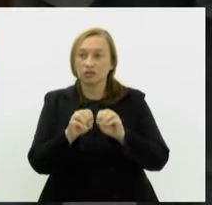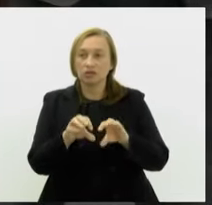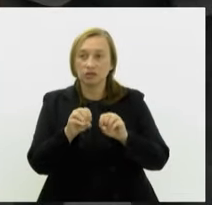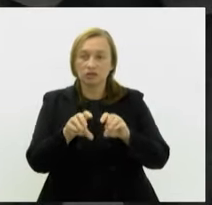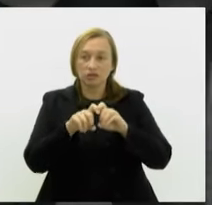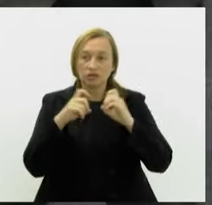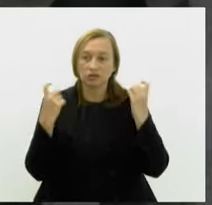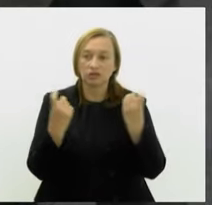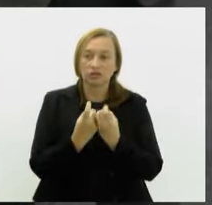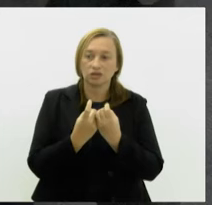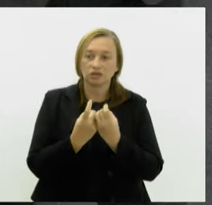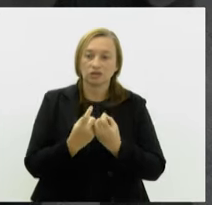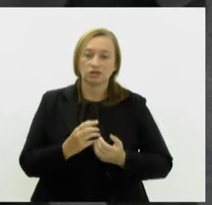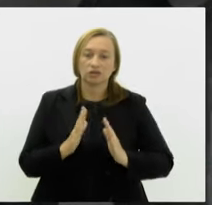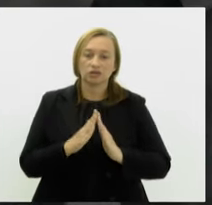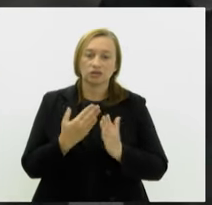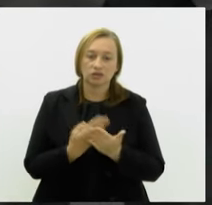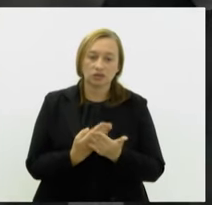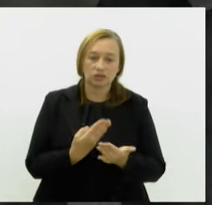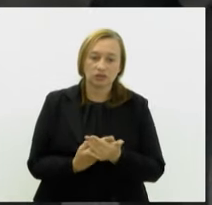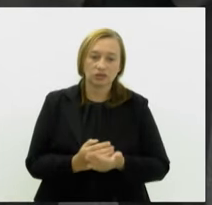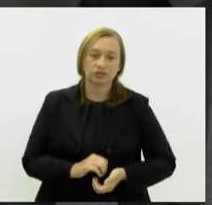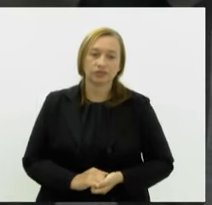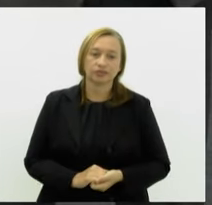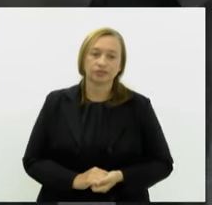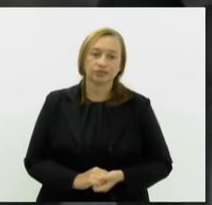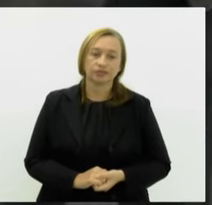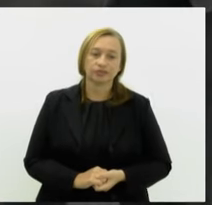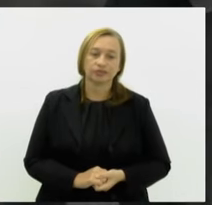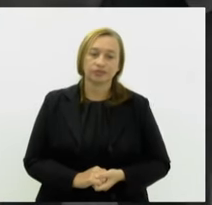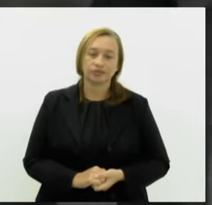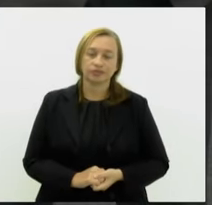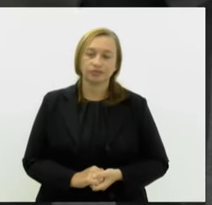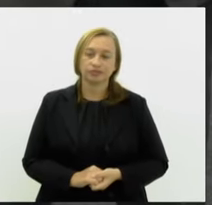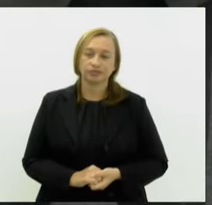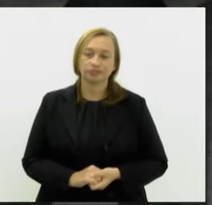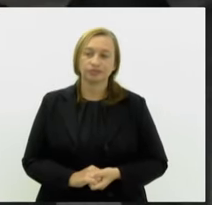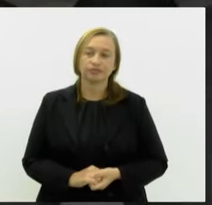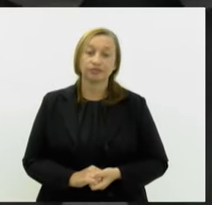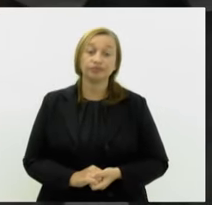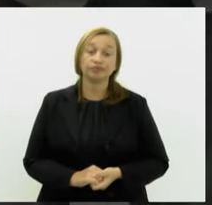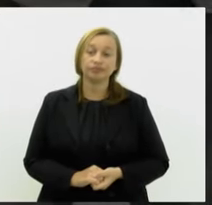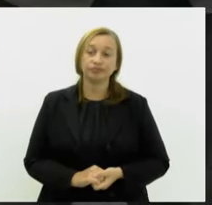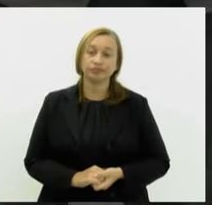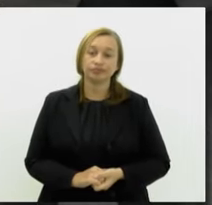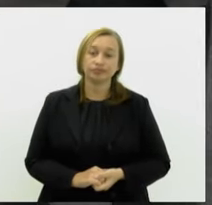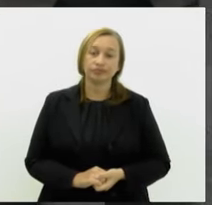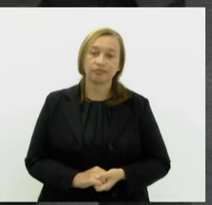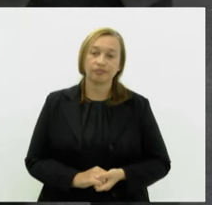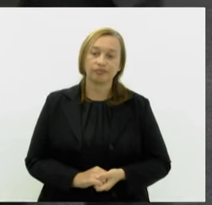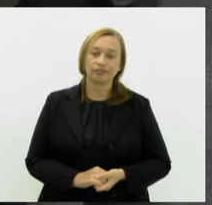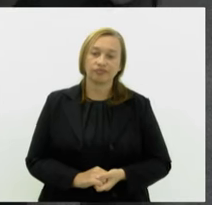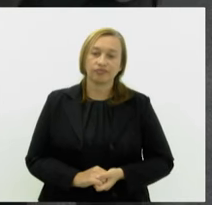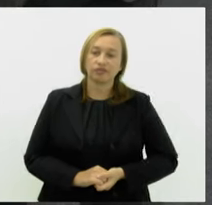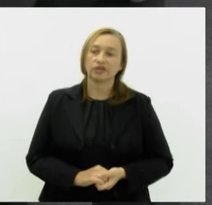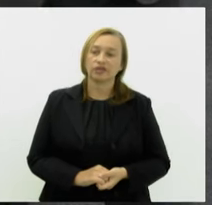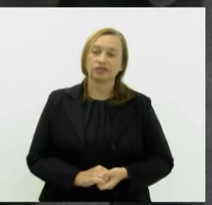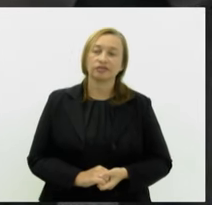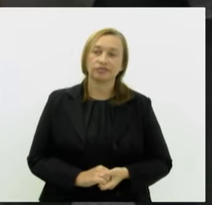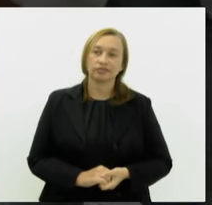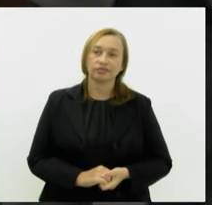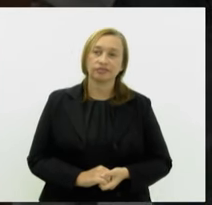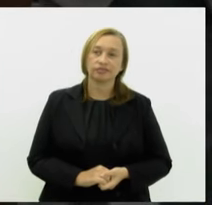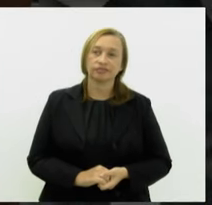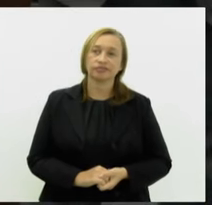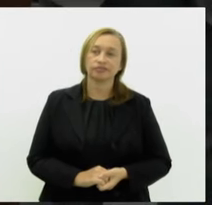nas escolas, que alguns acham que é algo pervertido, quando, na verdade, é prevenção contra a